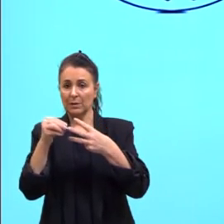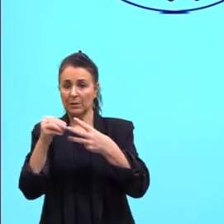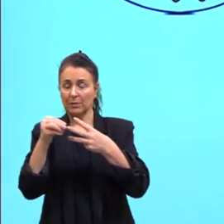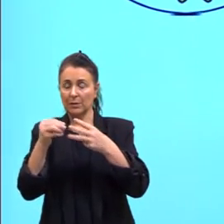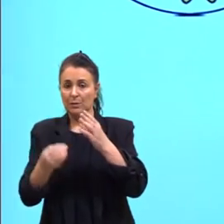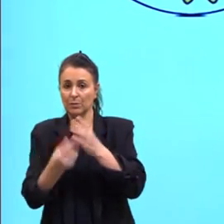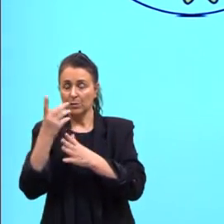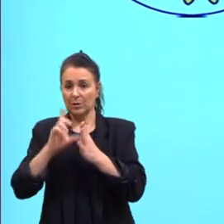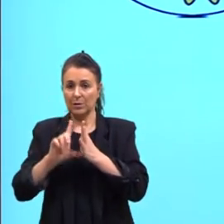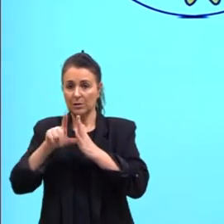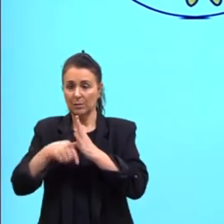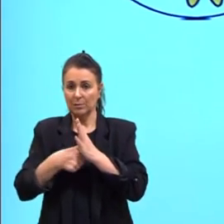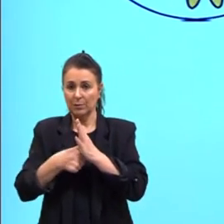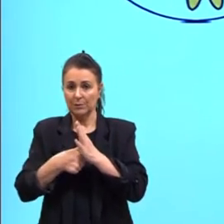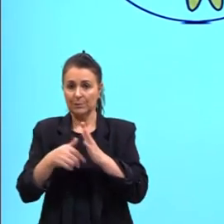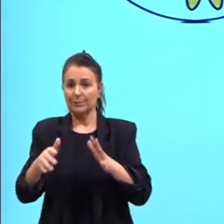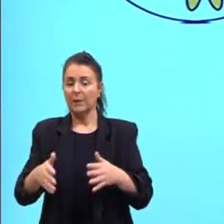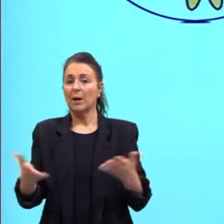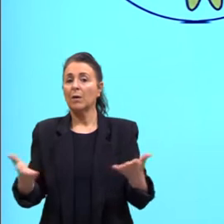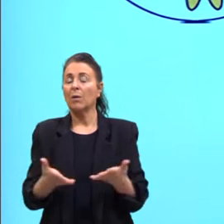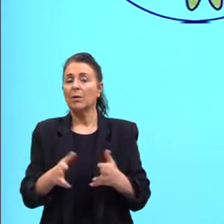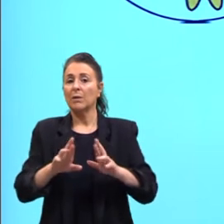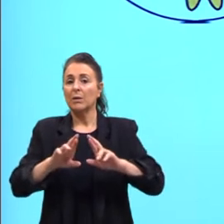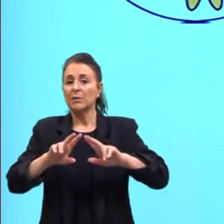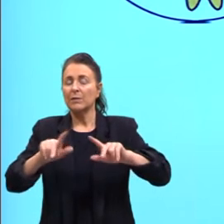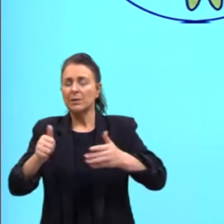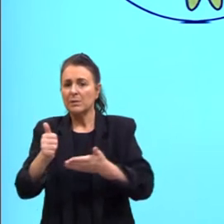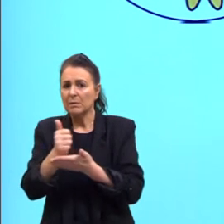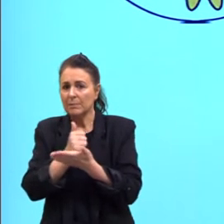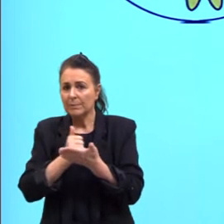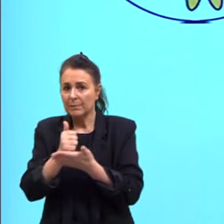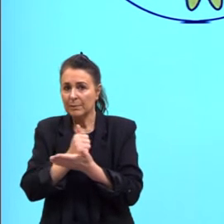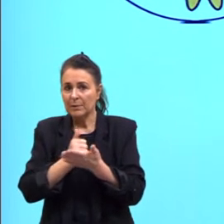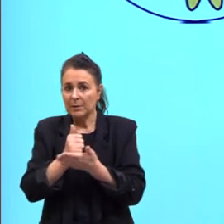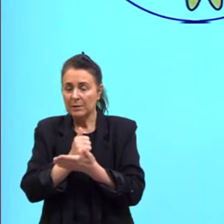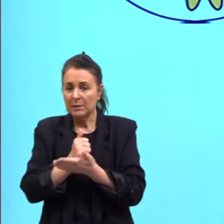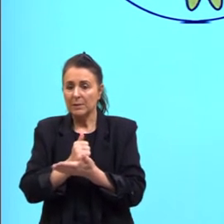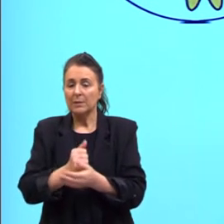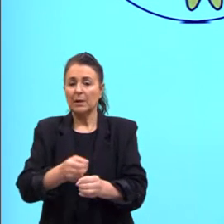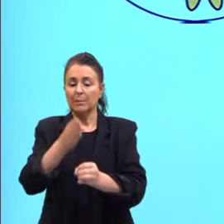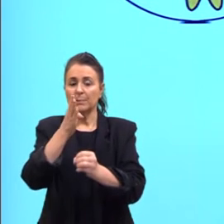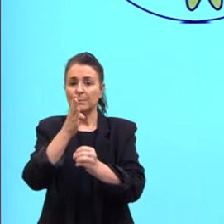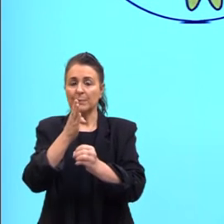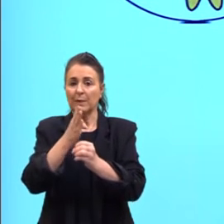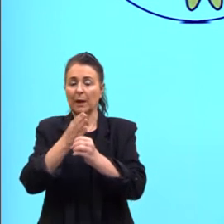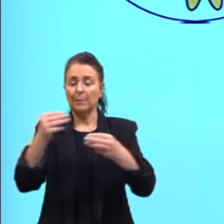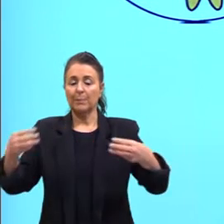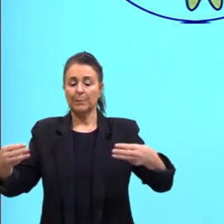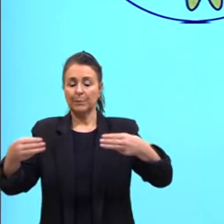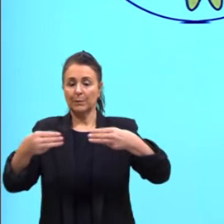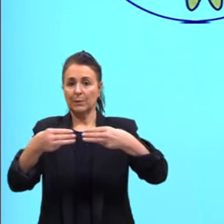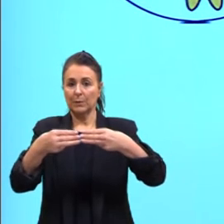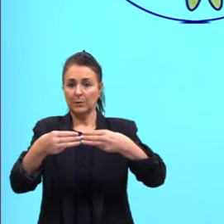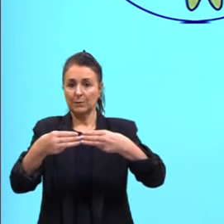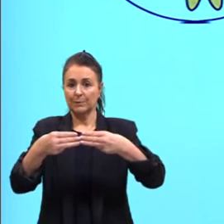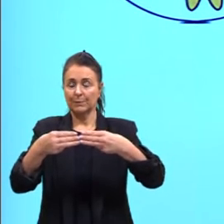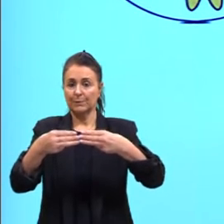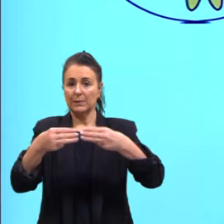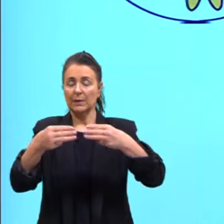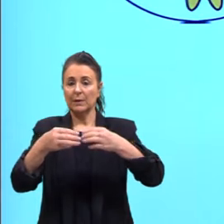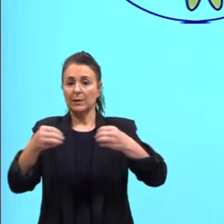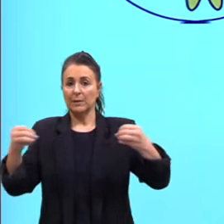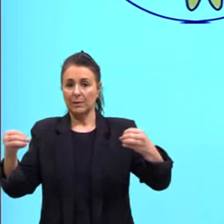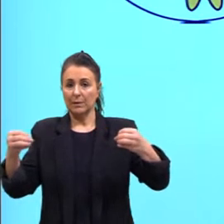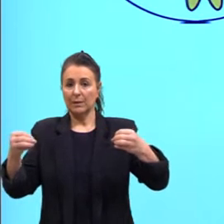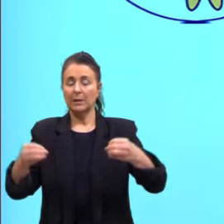tá bom qual é a diferença básica então entre a mitose e a meiose professora Tu só falou e